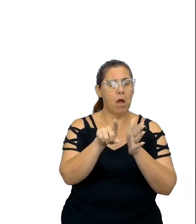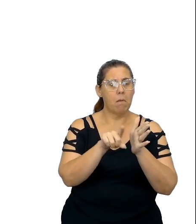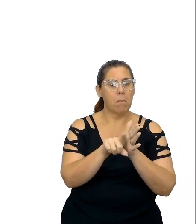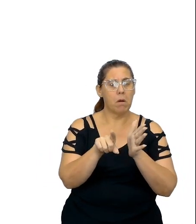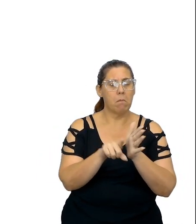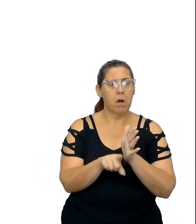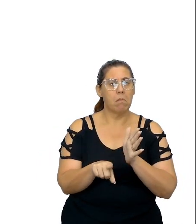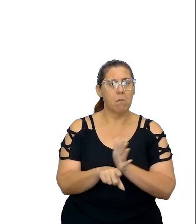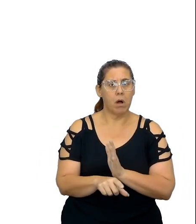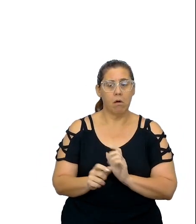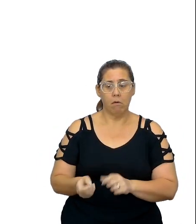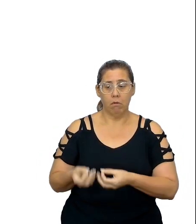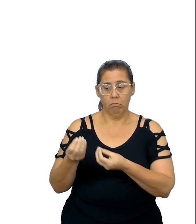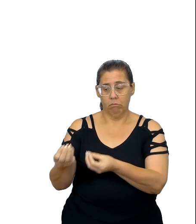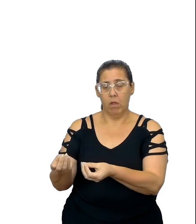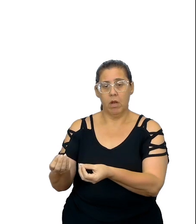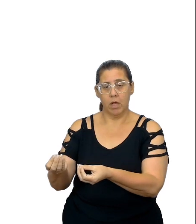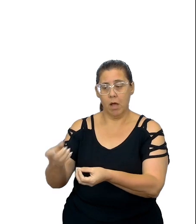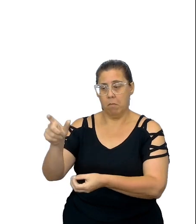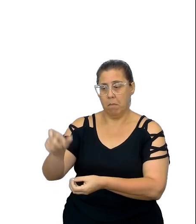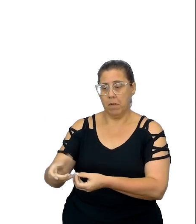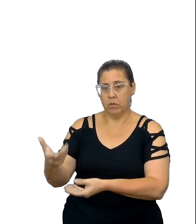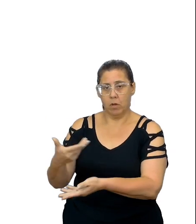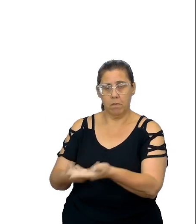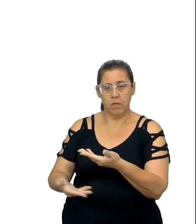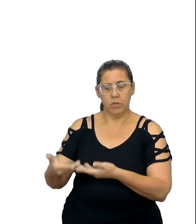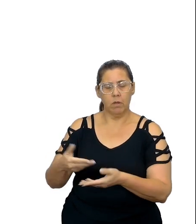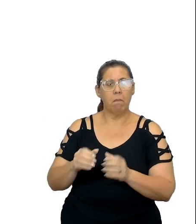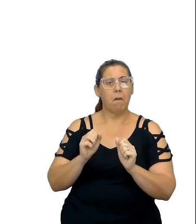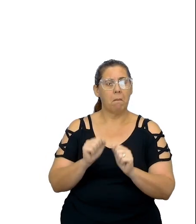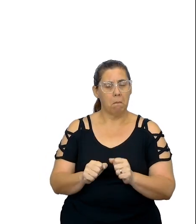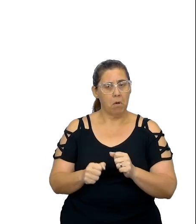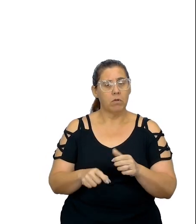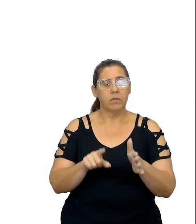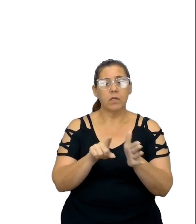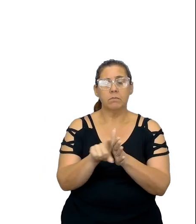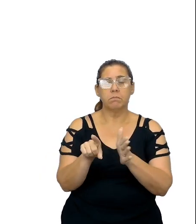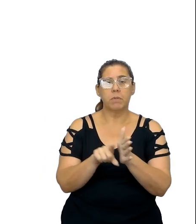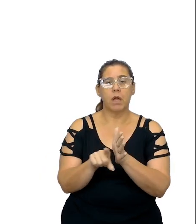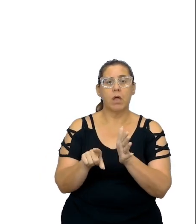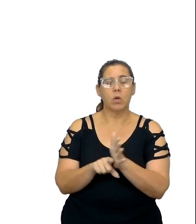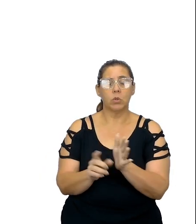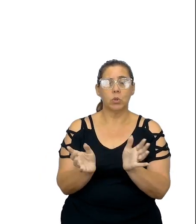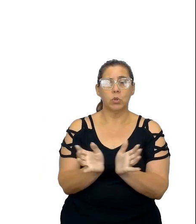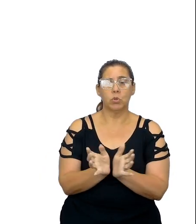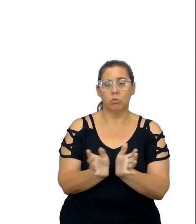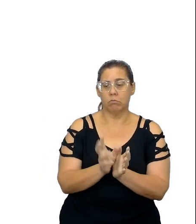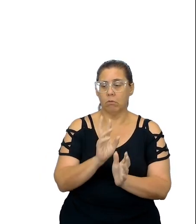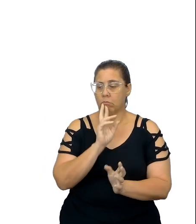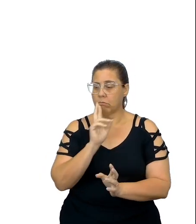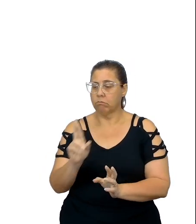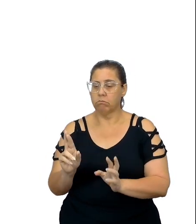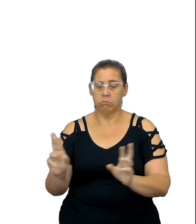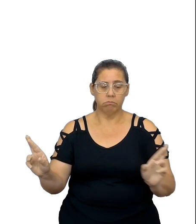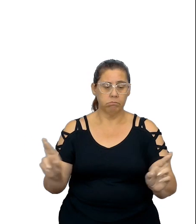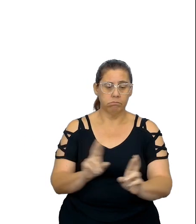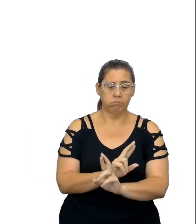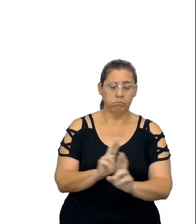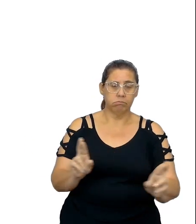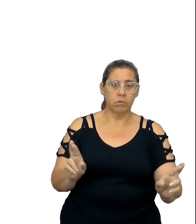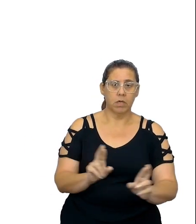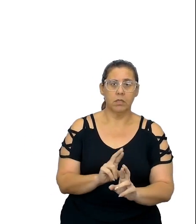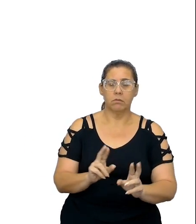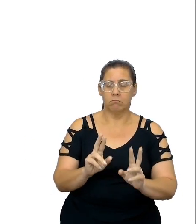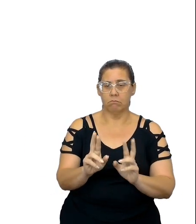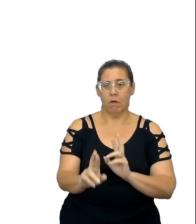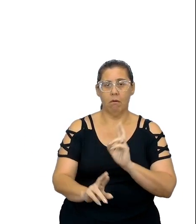e entregar para o mediador, para que ele possa, então, ali proceder às perguntas e os grupos vão responder para a plateia,